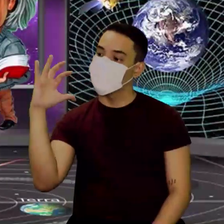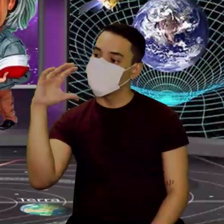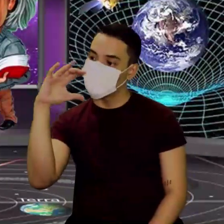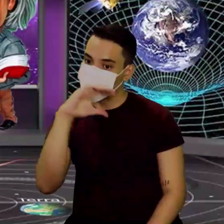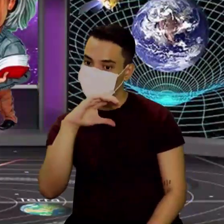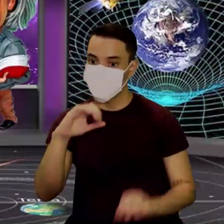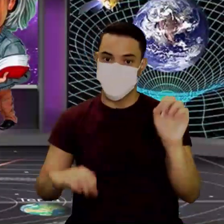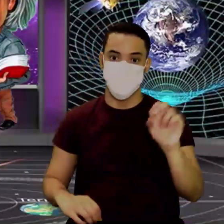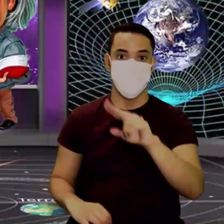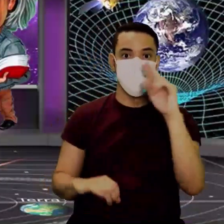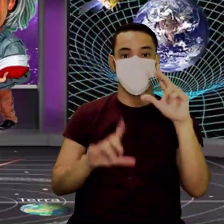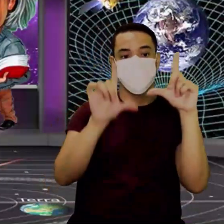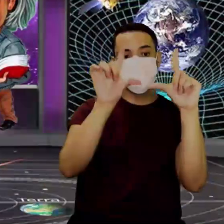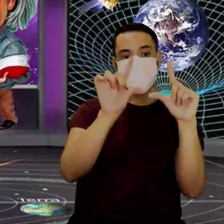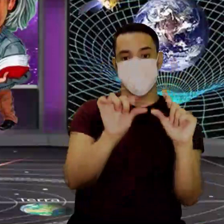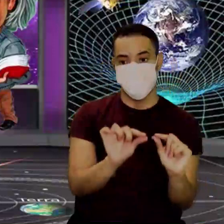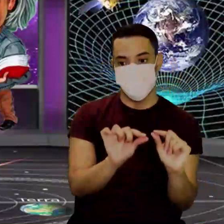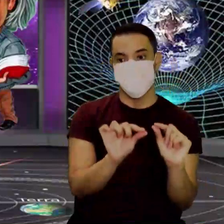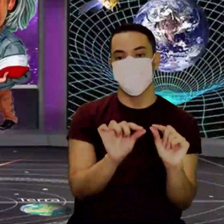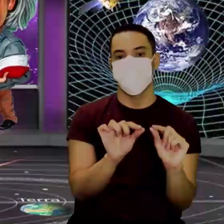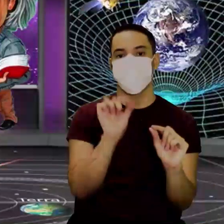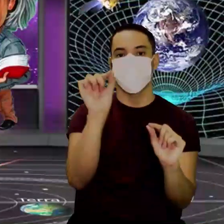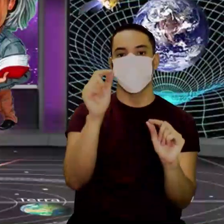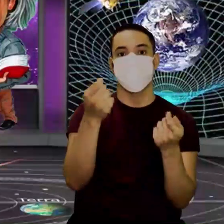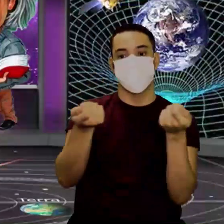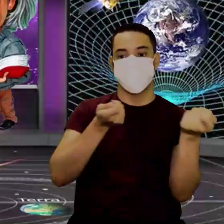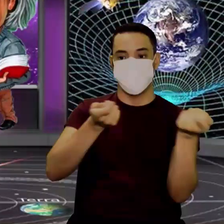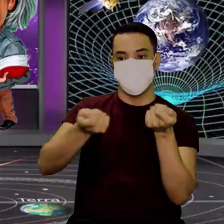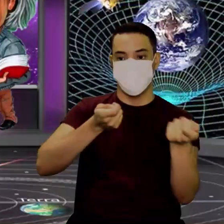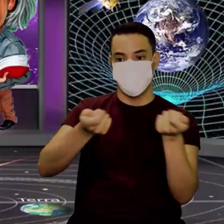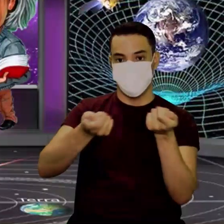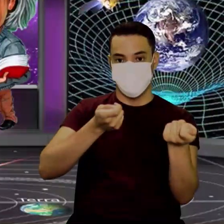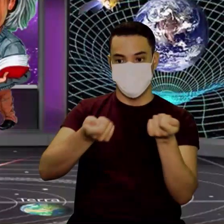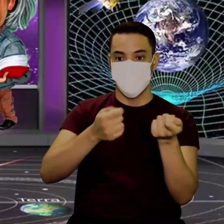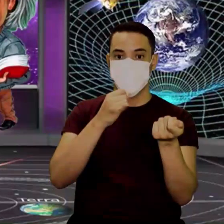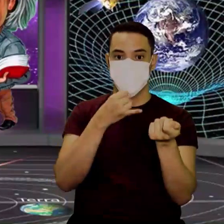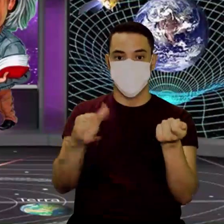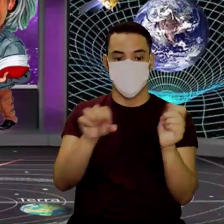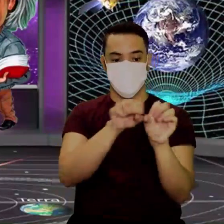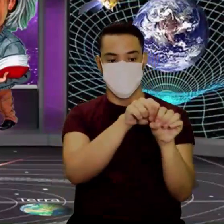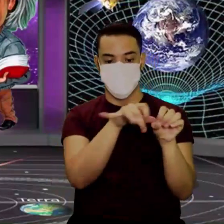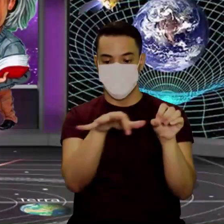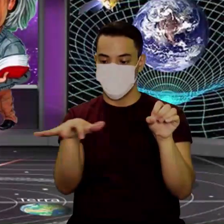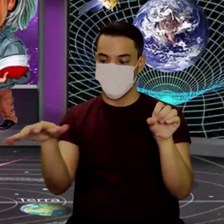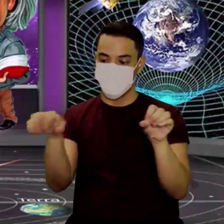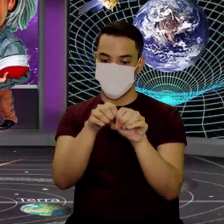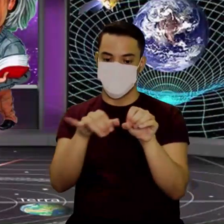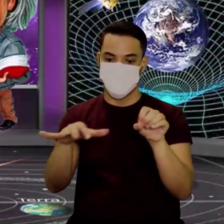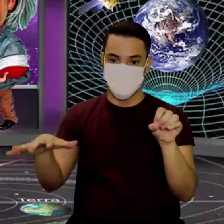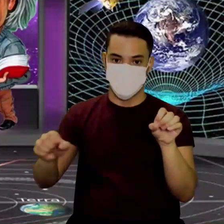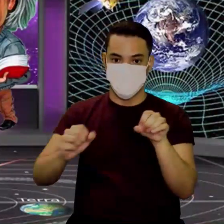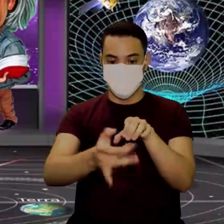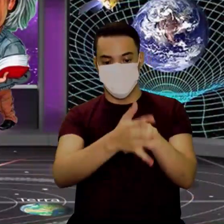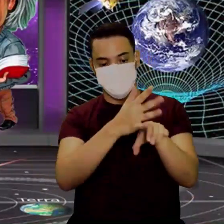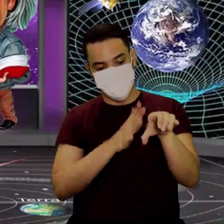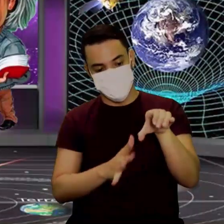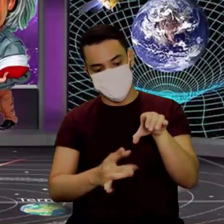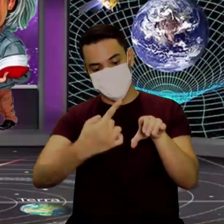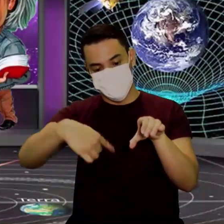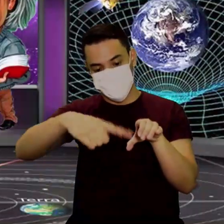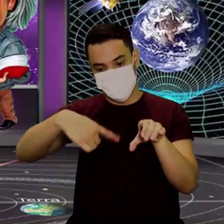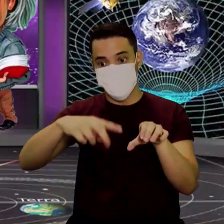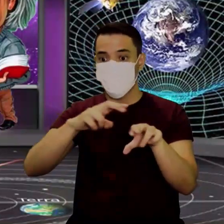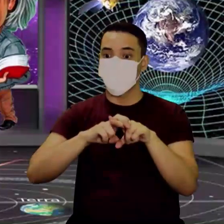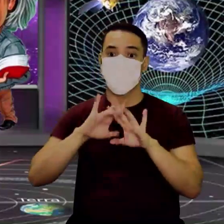ou para reduzir, controlar a passagem de corrente elétrica e tensão no circuito, certo? Então, a